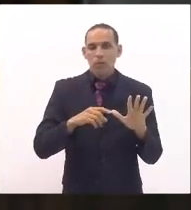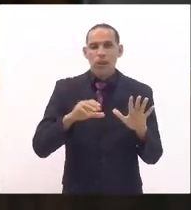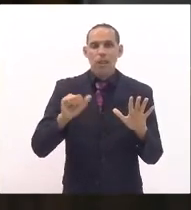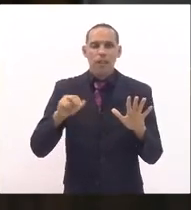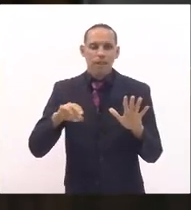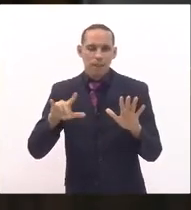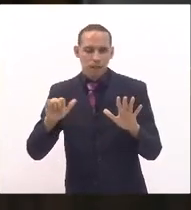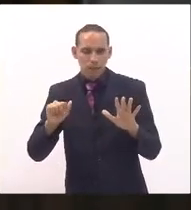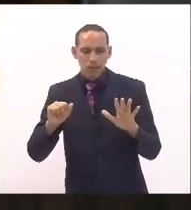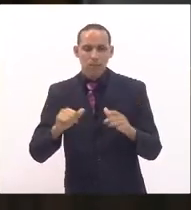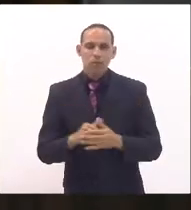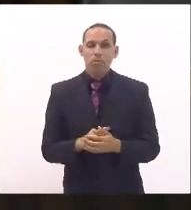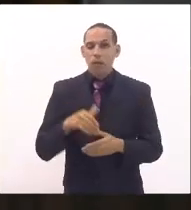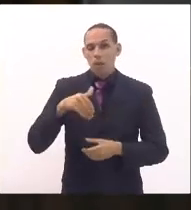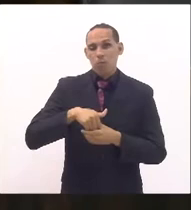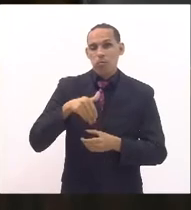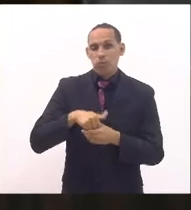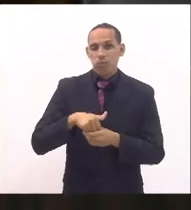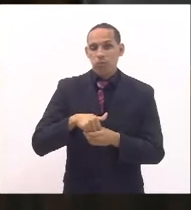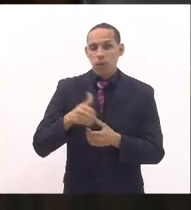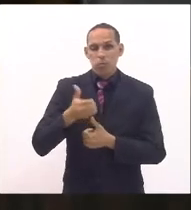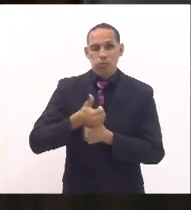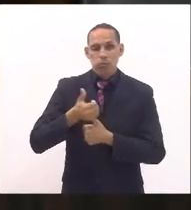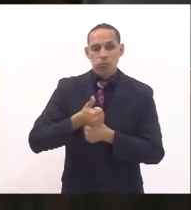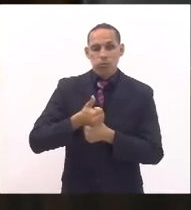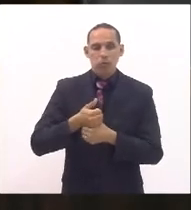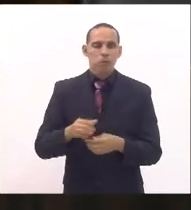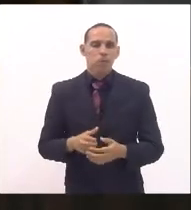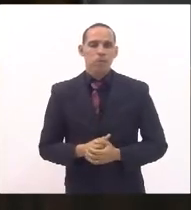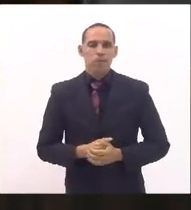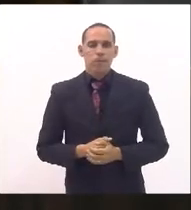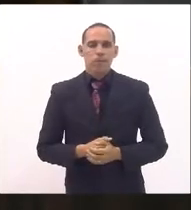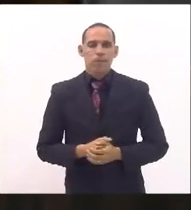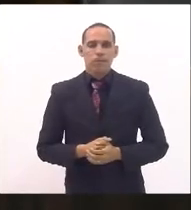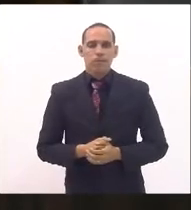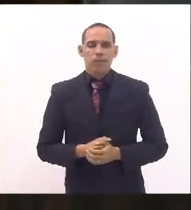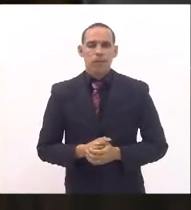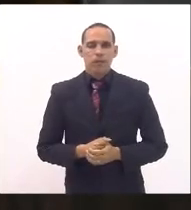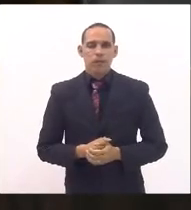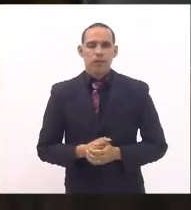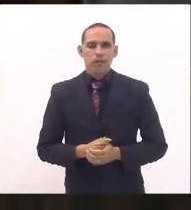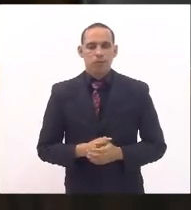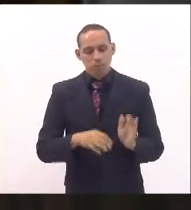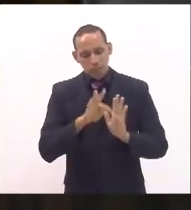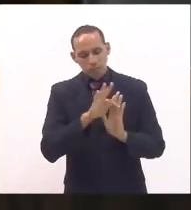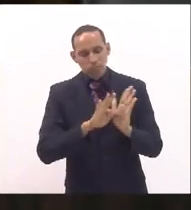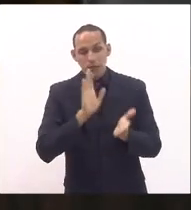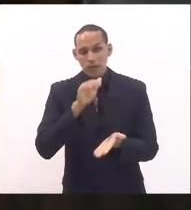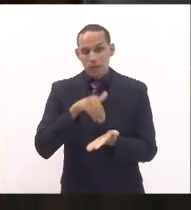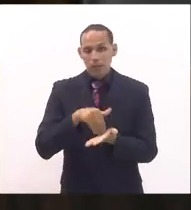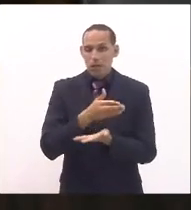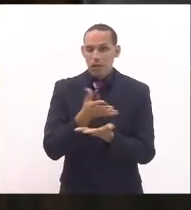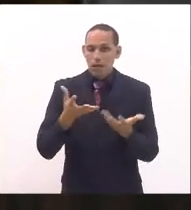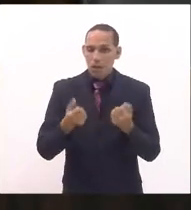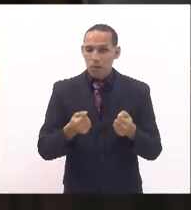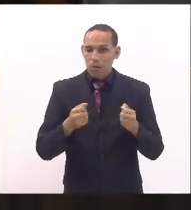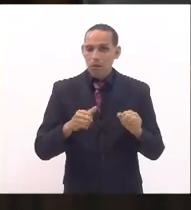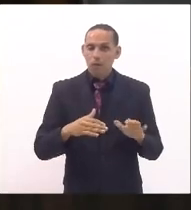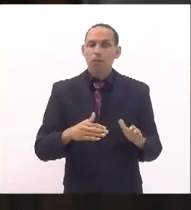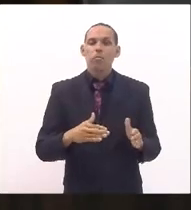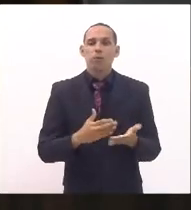Canella. Em votação, substitutivo, como forma final de redação. Os senhores que aprovam, permaneçam como